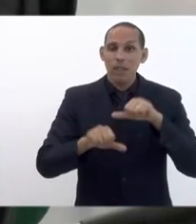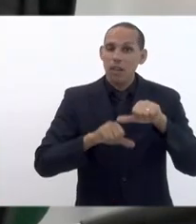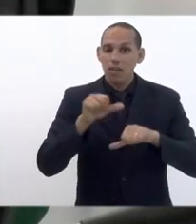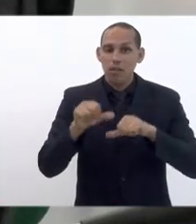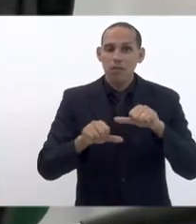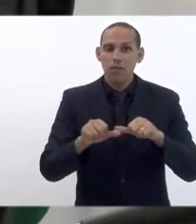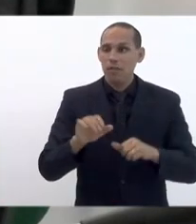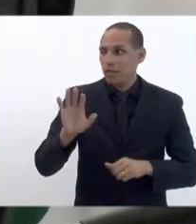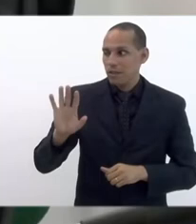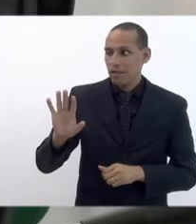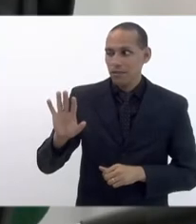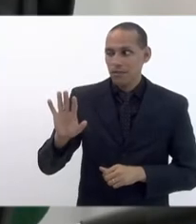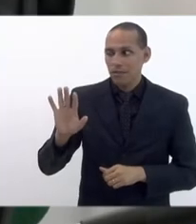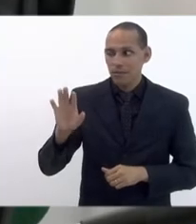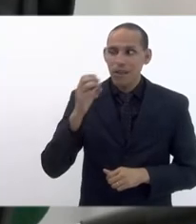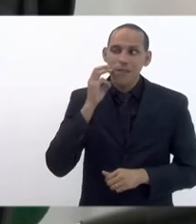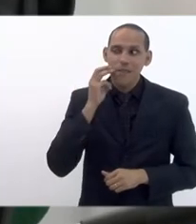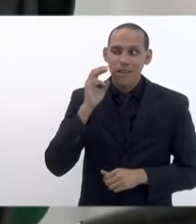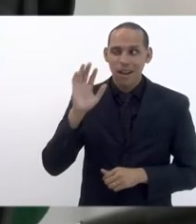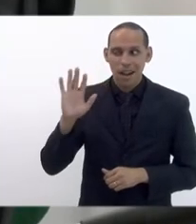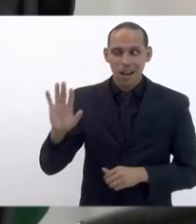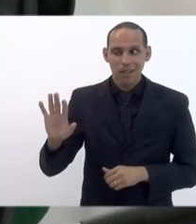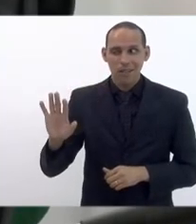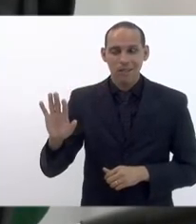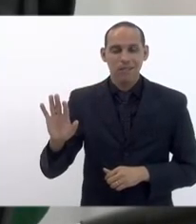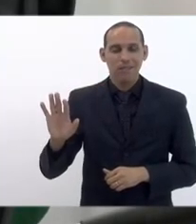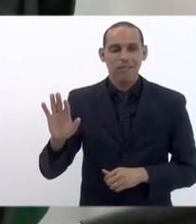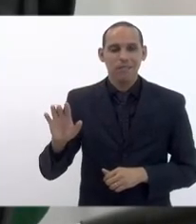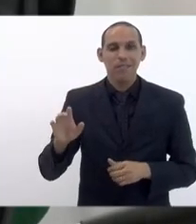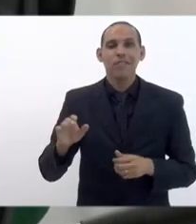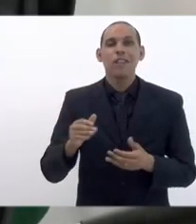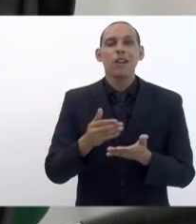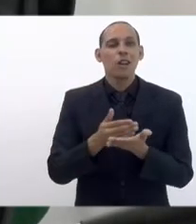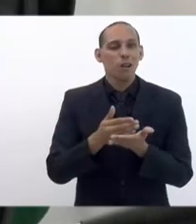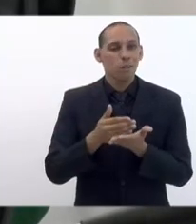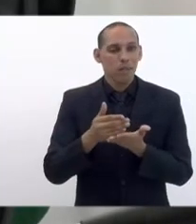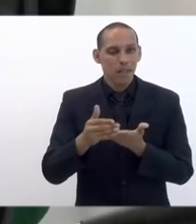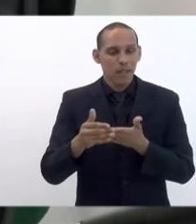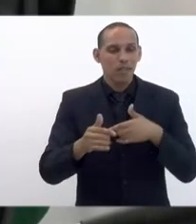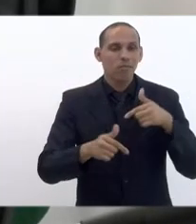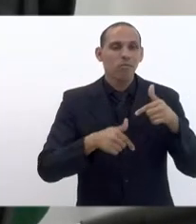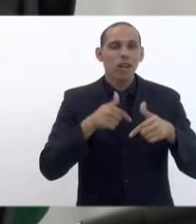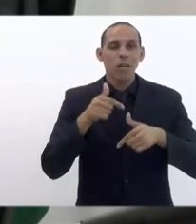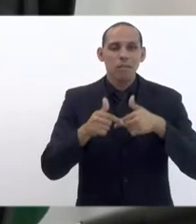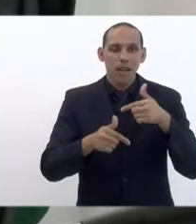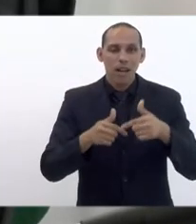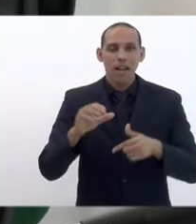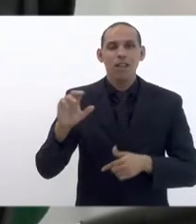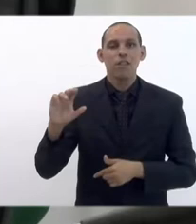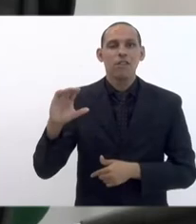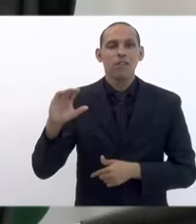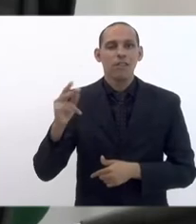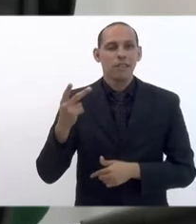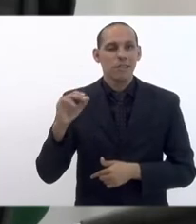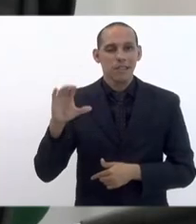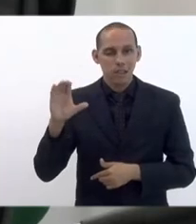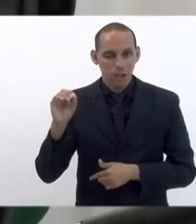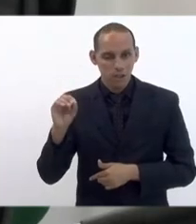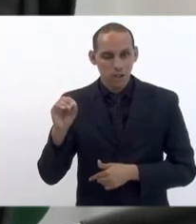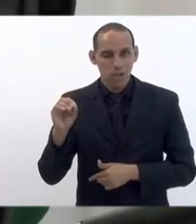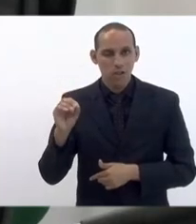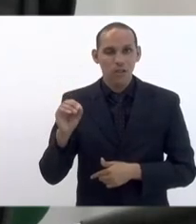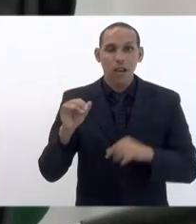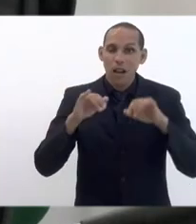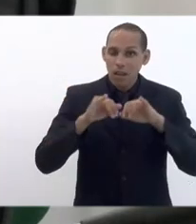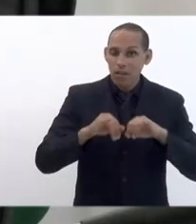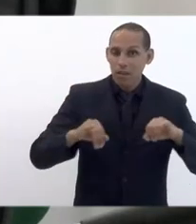indicação legislativa. Valdec, no início dos trabalhos, o Chico Machado